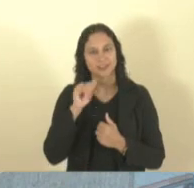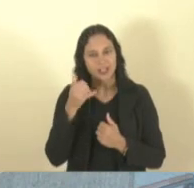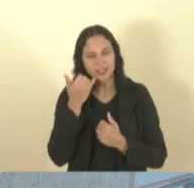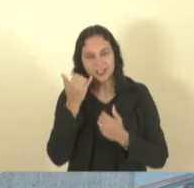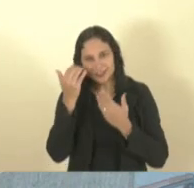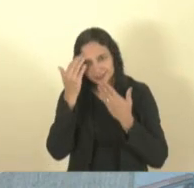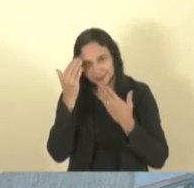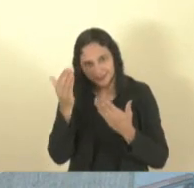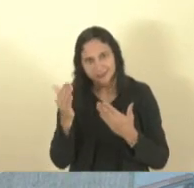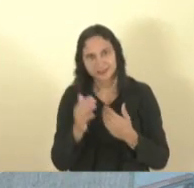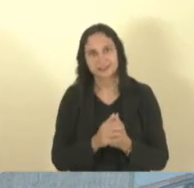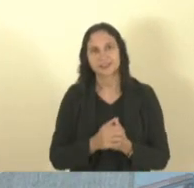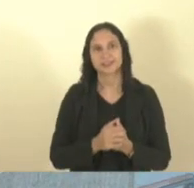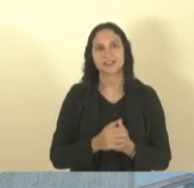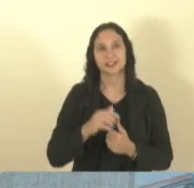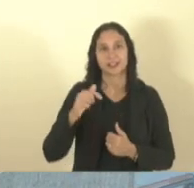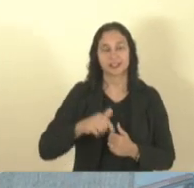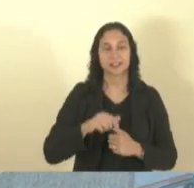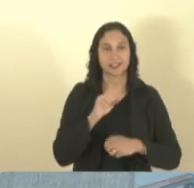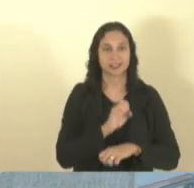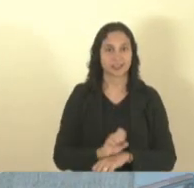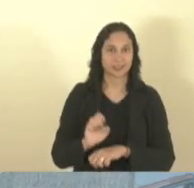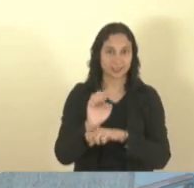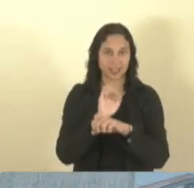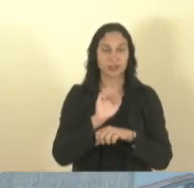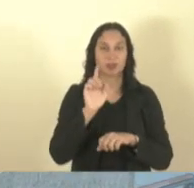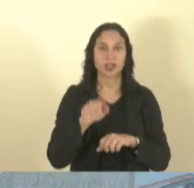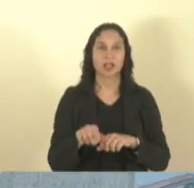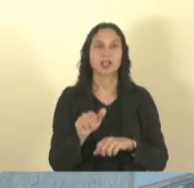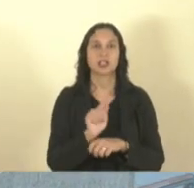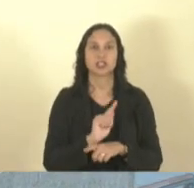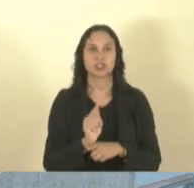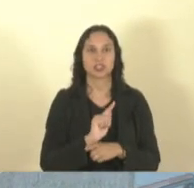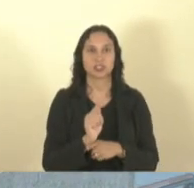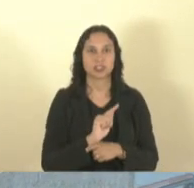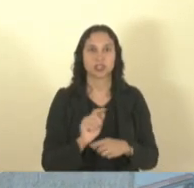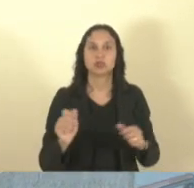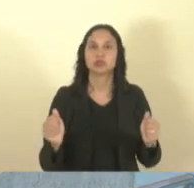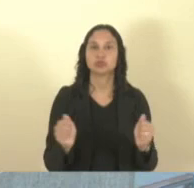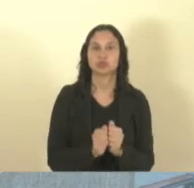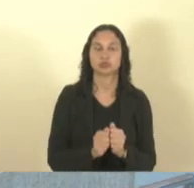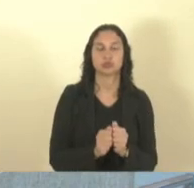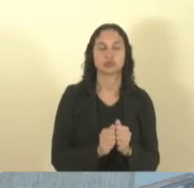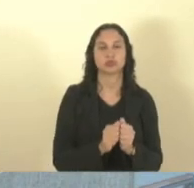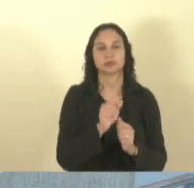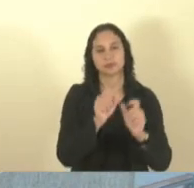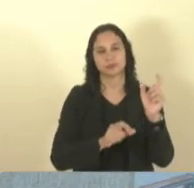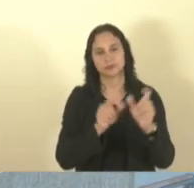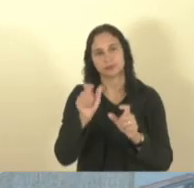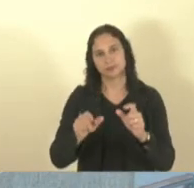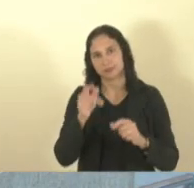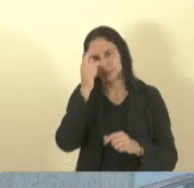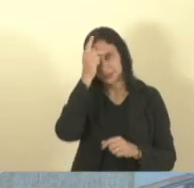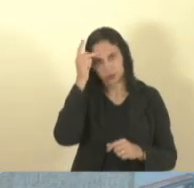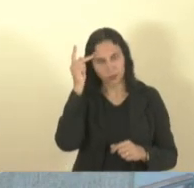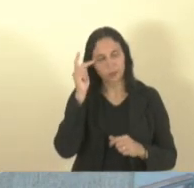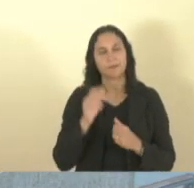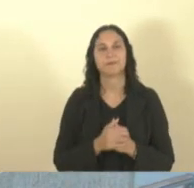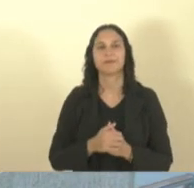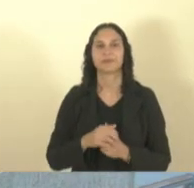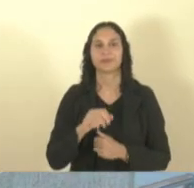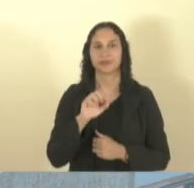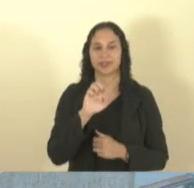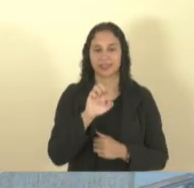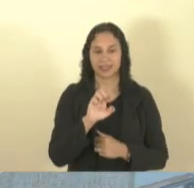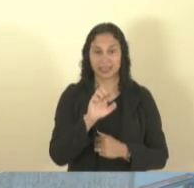Como no Estado a minha maior parte de trajetória é na gestão de pessoas, eu digo que a CEGER tem uma grande missão.